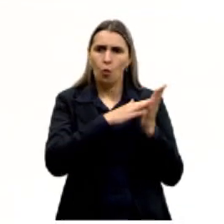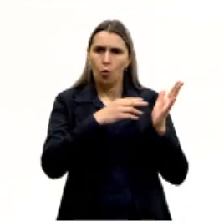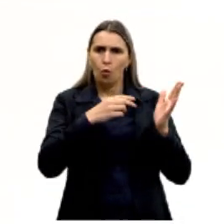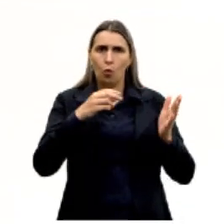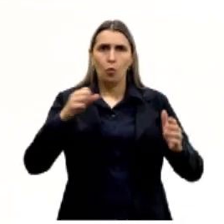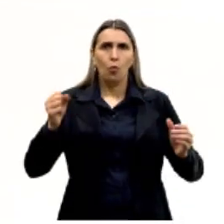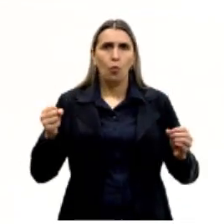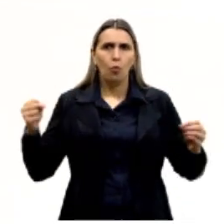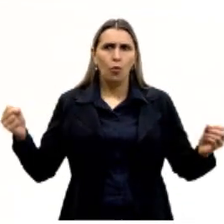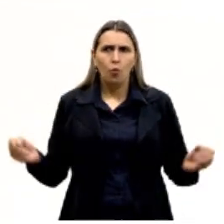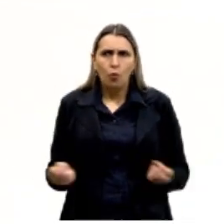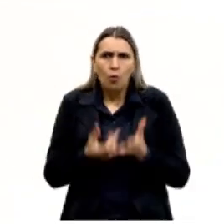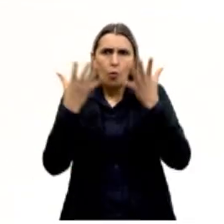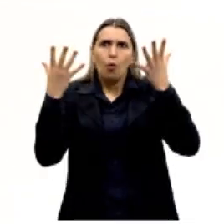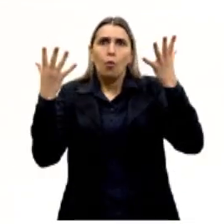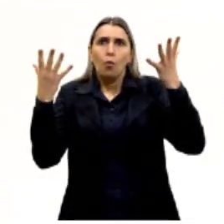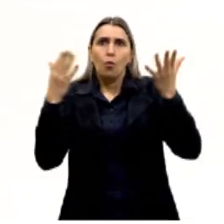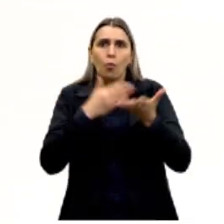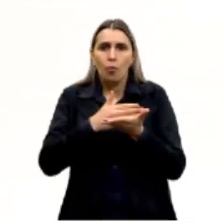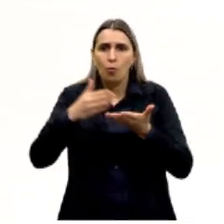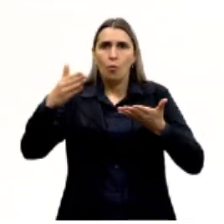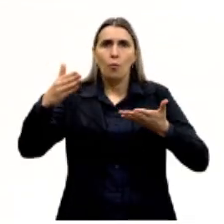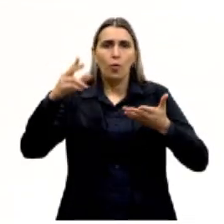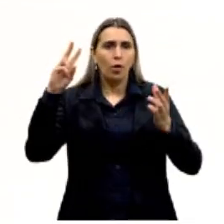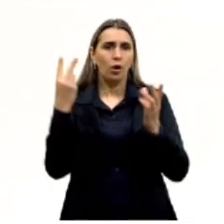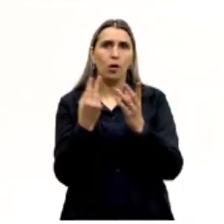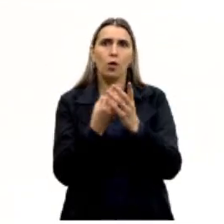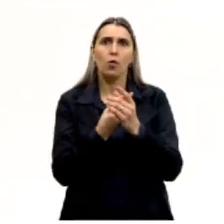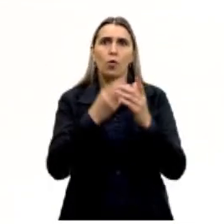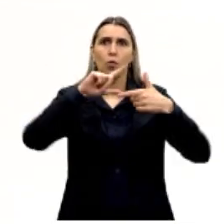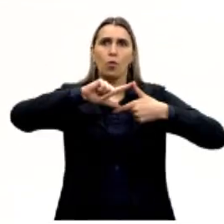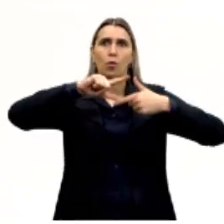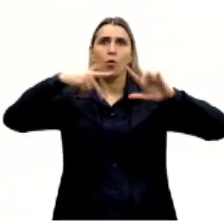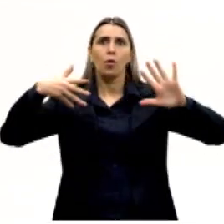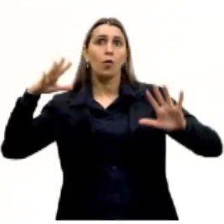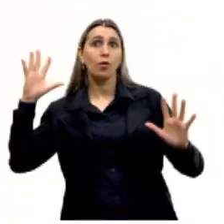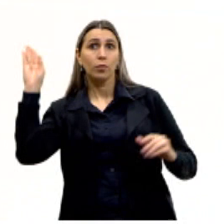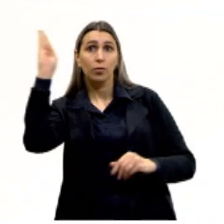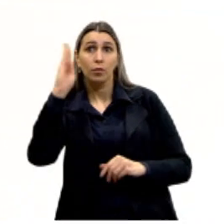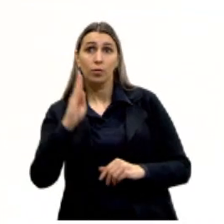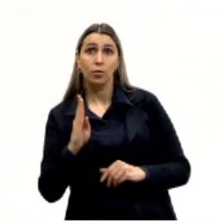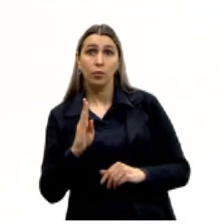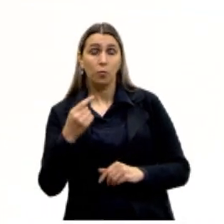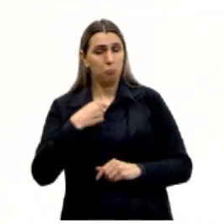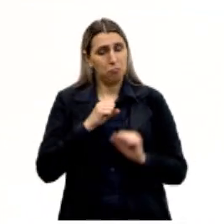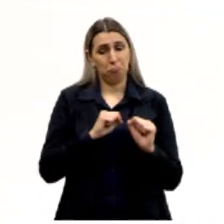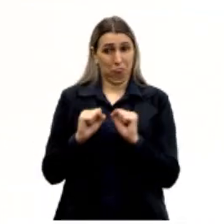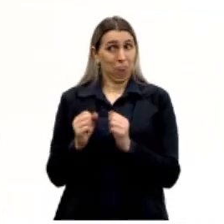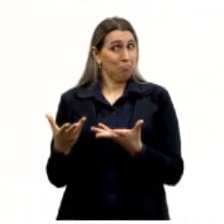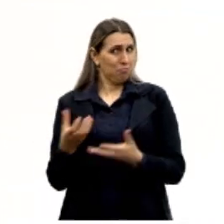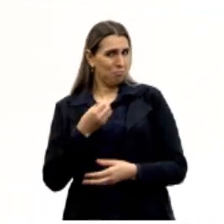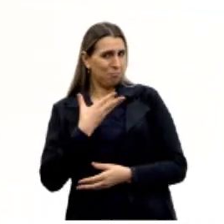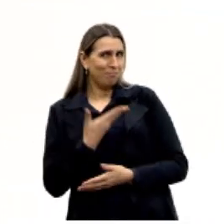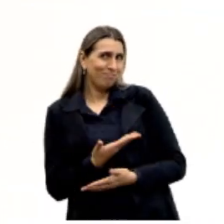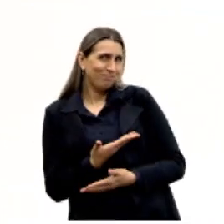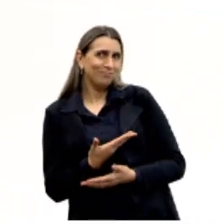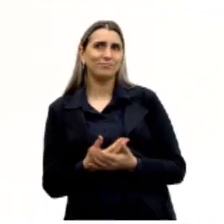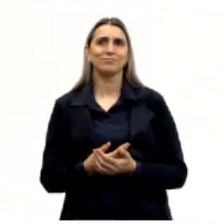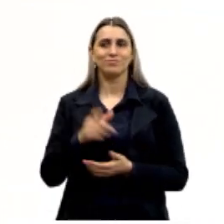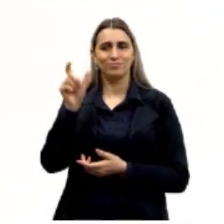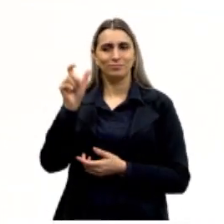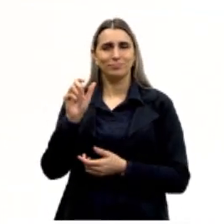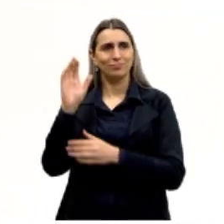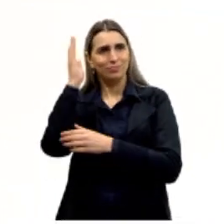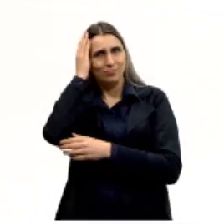Estopim da Vanguarda do modernismo brasileiro estou podendo né meu povo